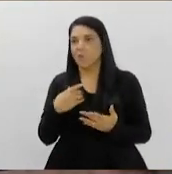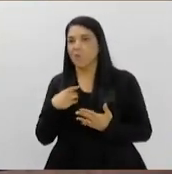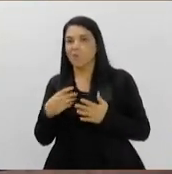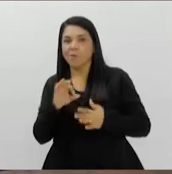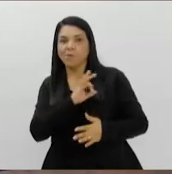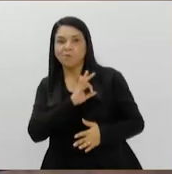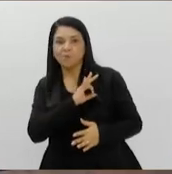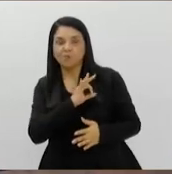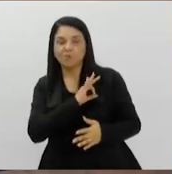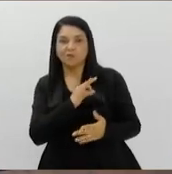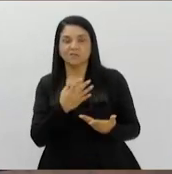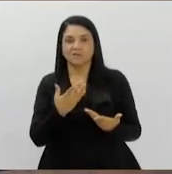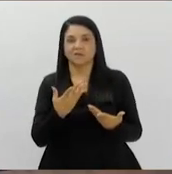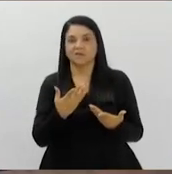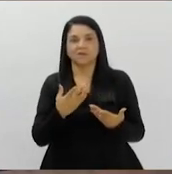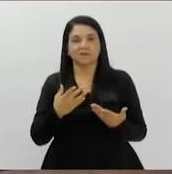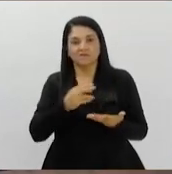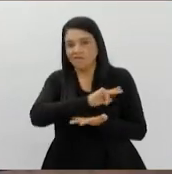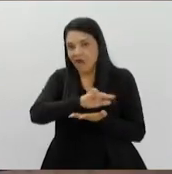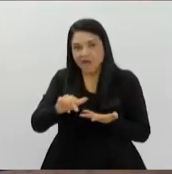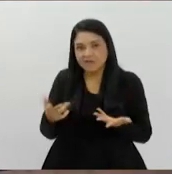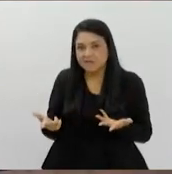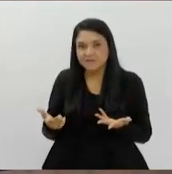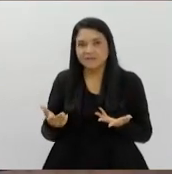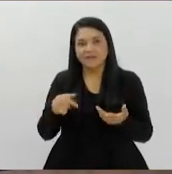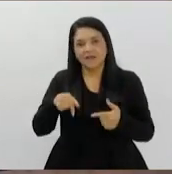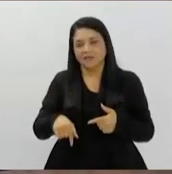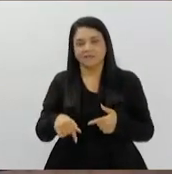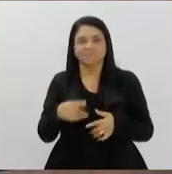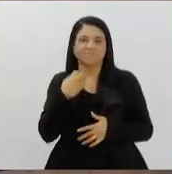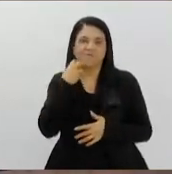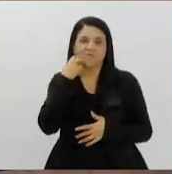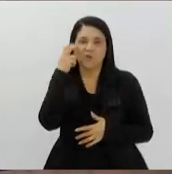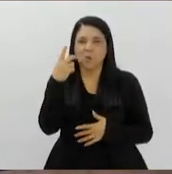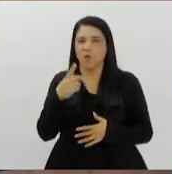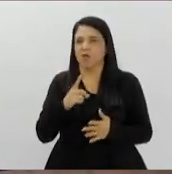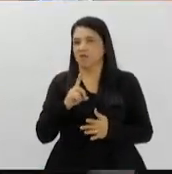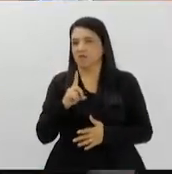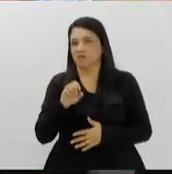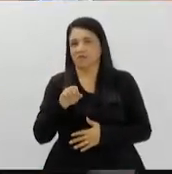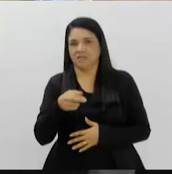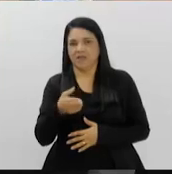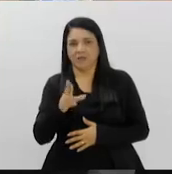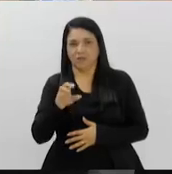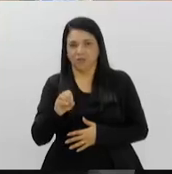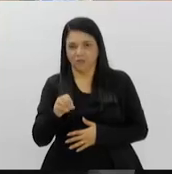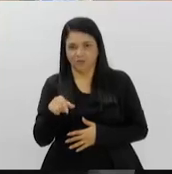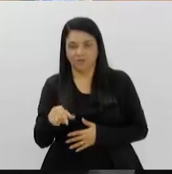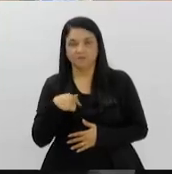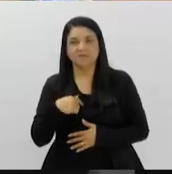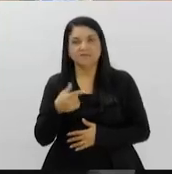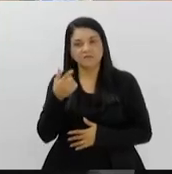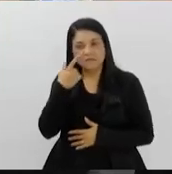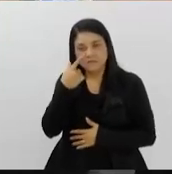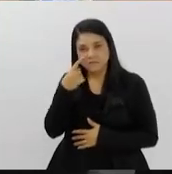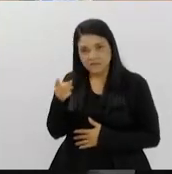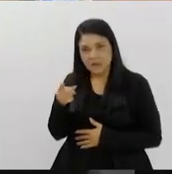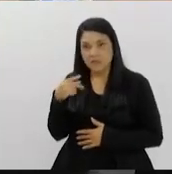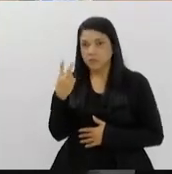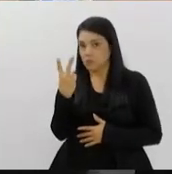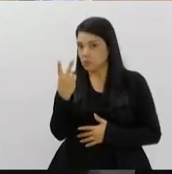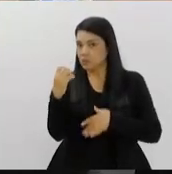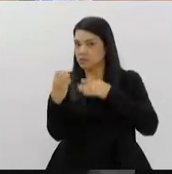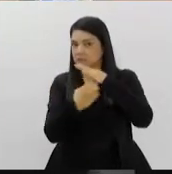a farra que acontece nesse órgão que só existe no Rio de Janeiro, que é o DETRO. Muito obrigado, presidente. Se Vossa Excelência for lá ver duas